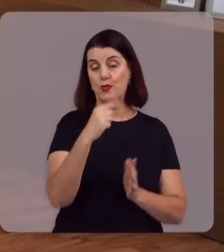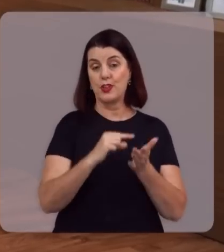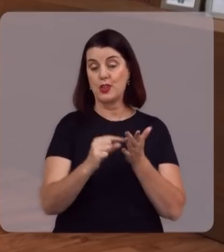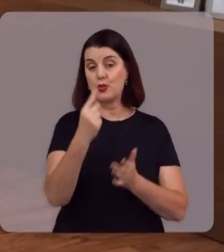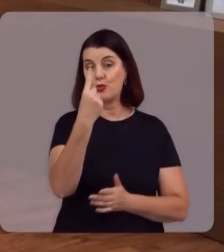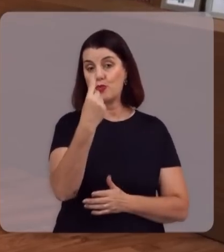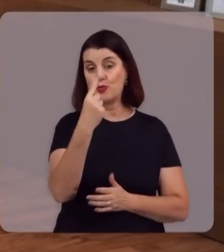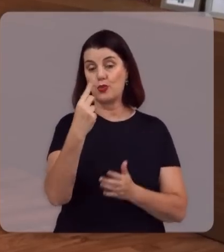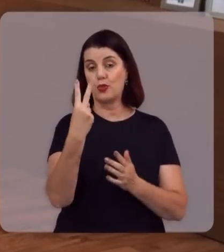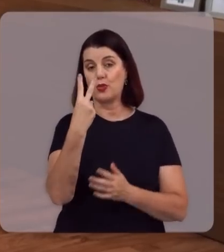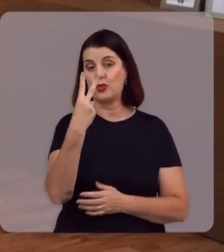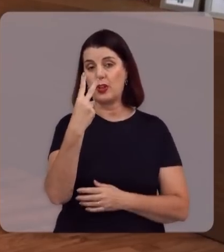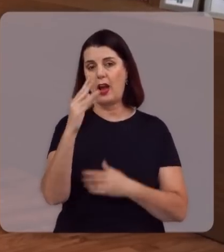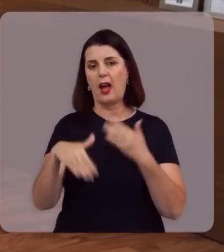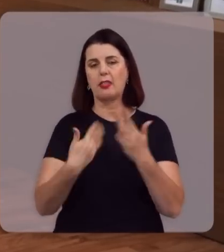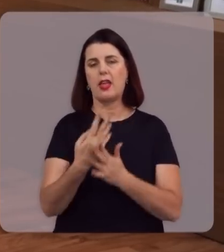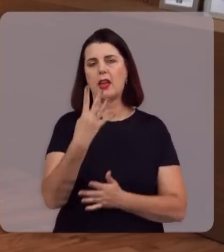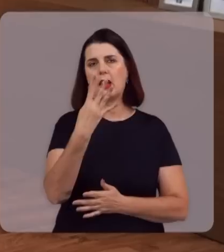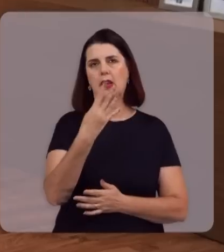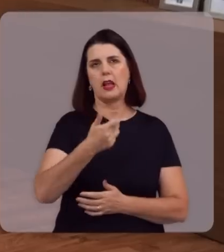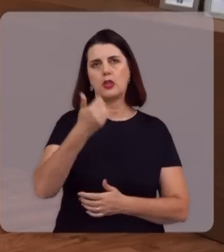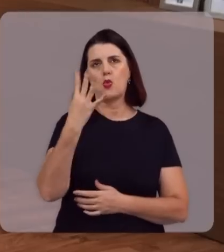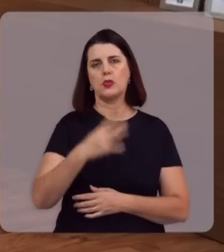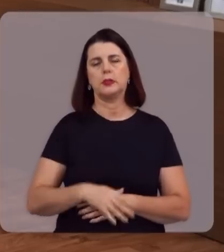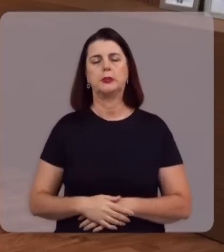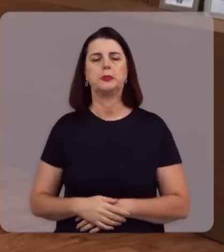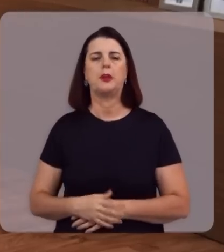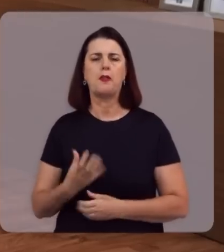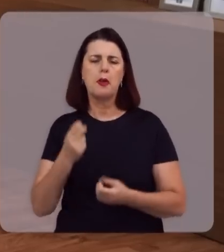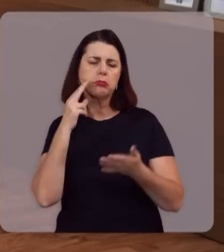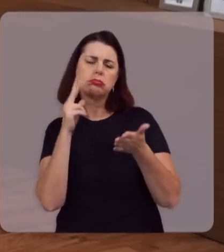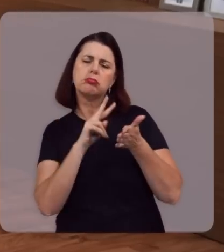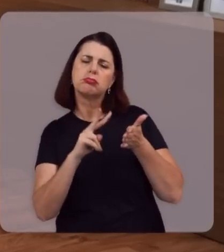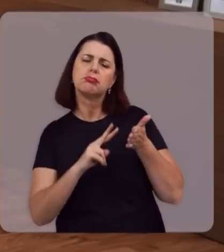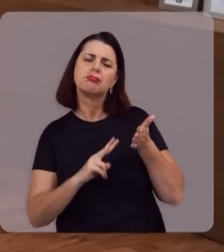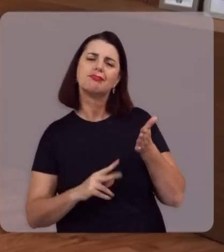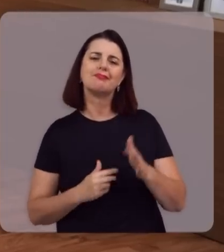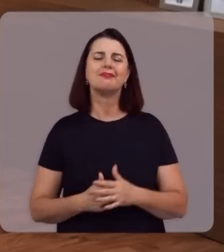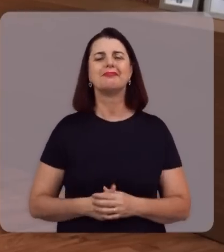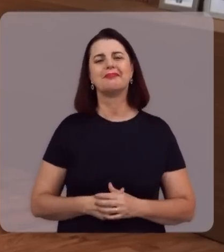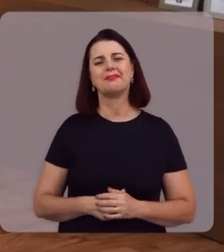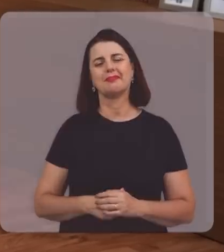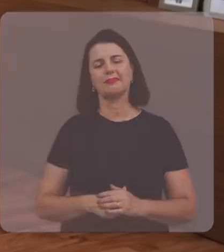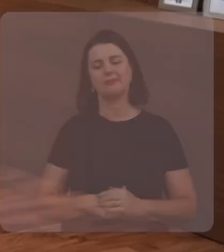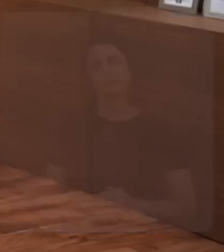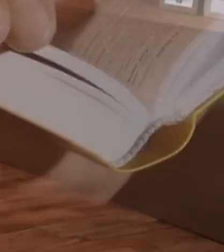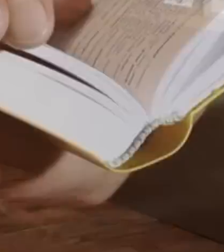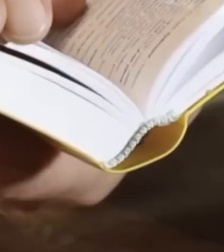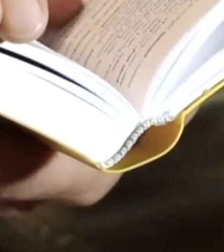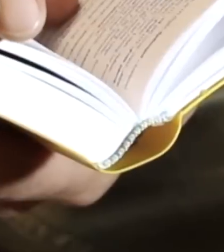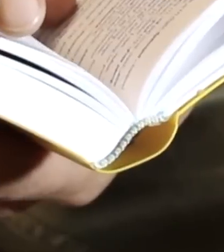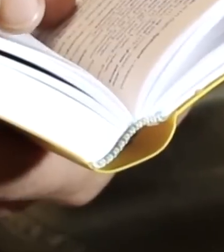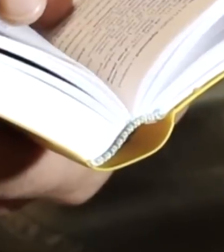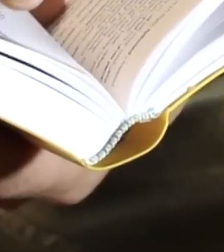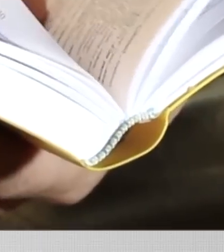1 e também versículo 14. Vamos ouvir a leitura deste texto.